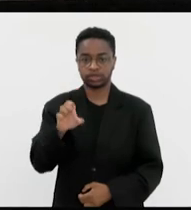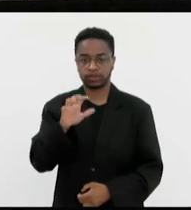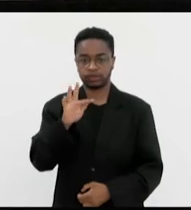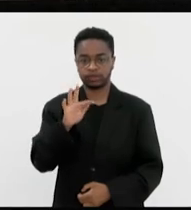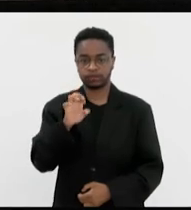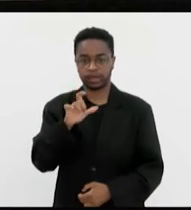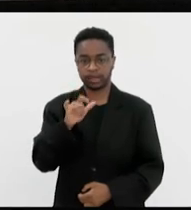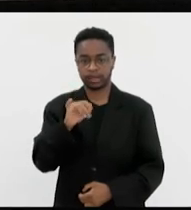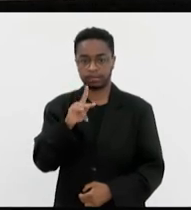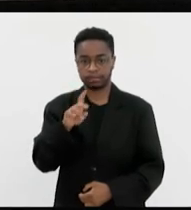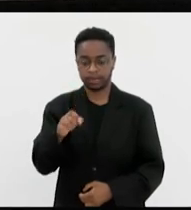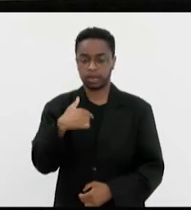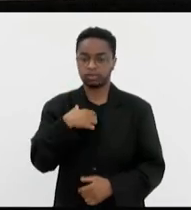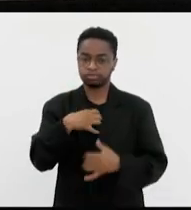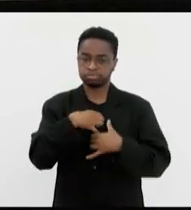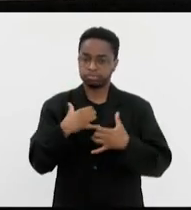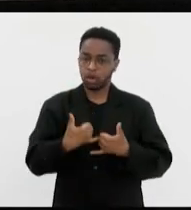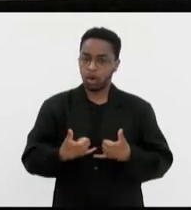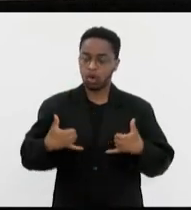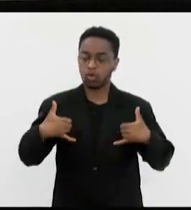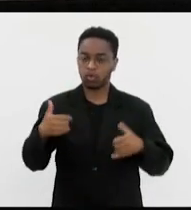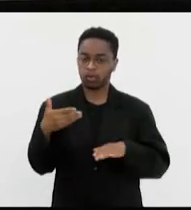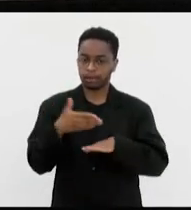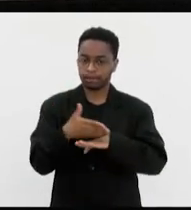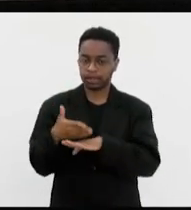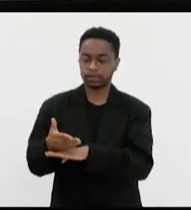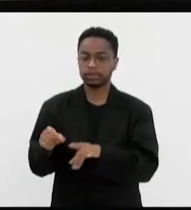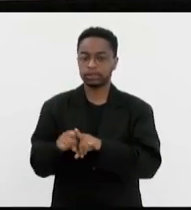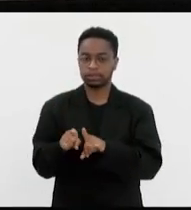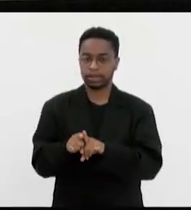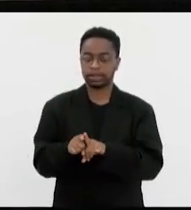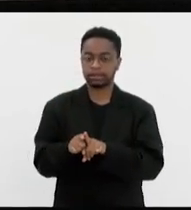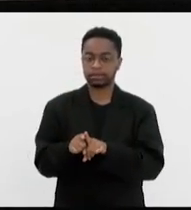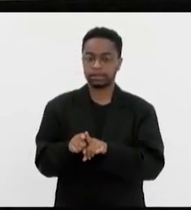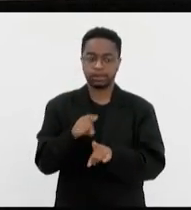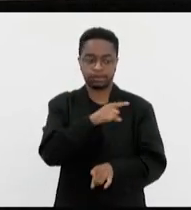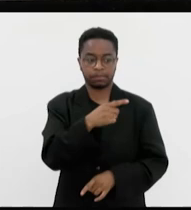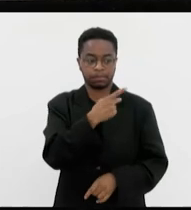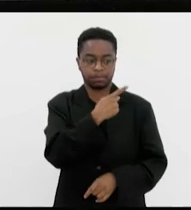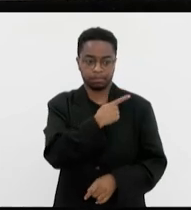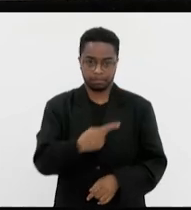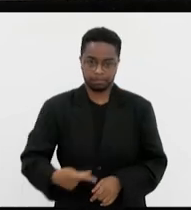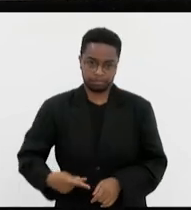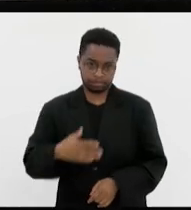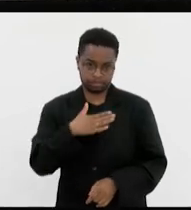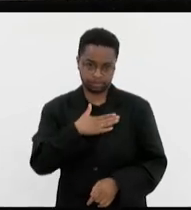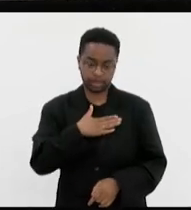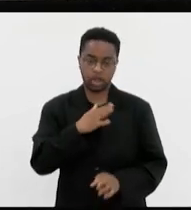orgulho de participar e de ser presidido,